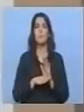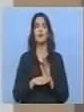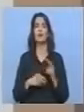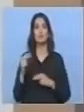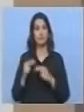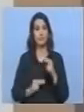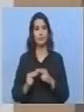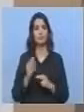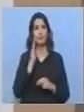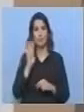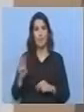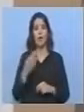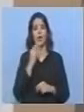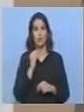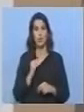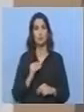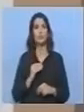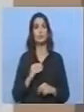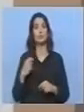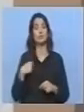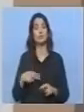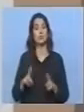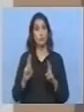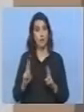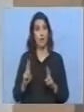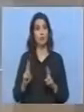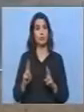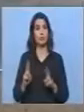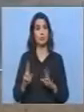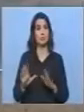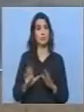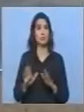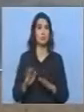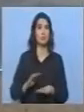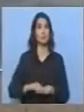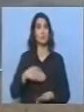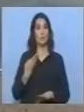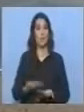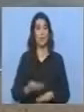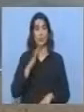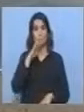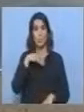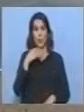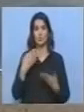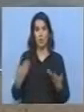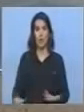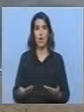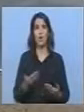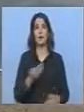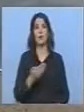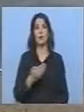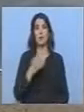de residências de estudantes. Eu espero mais do que duplicar o número de quartos que neste momento temos em cerca